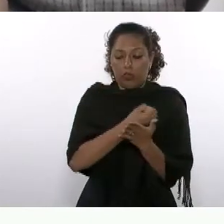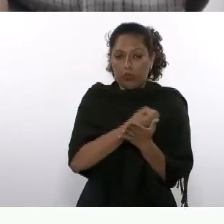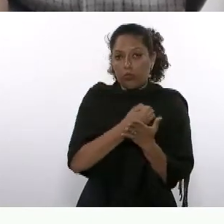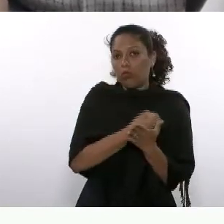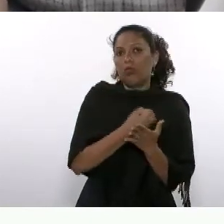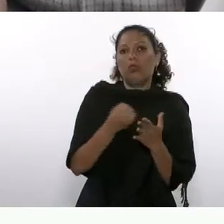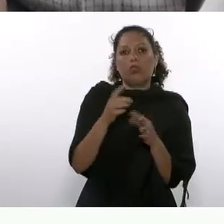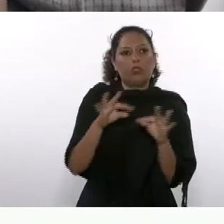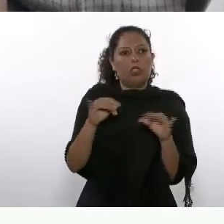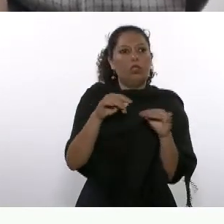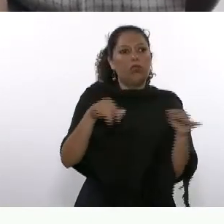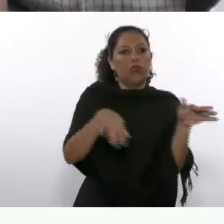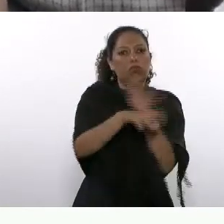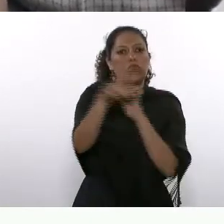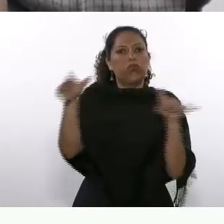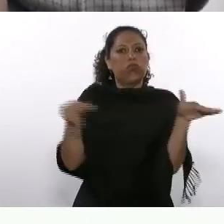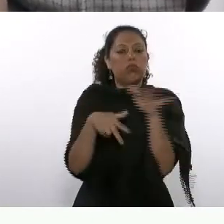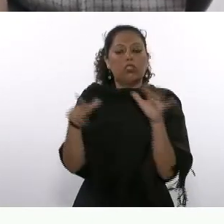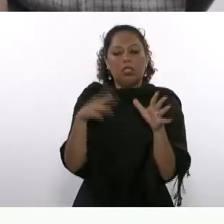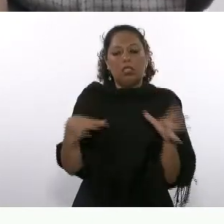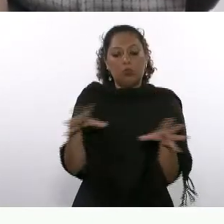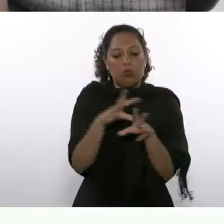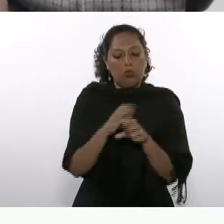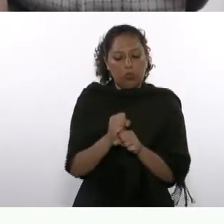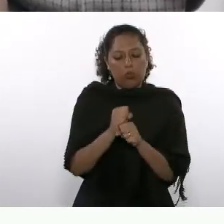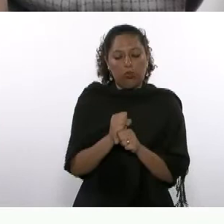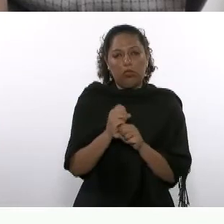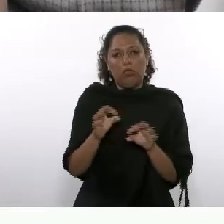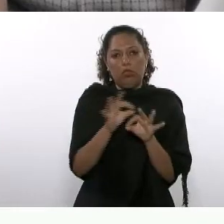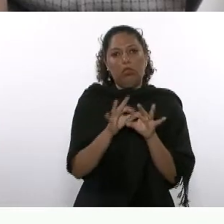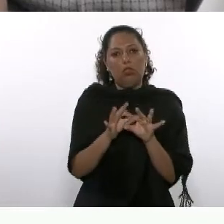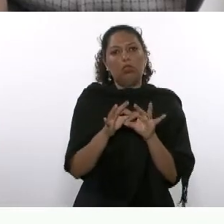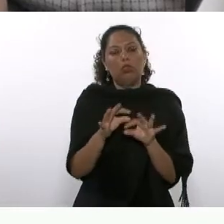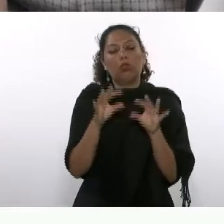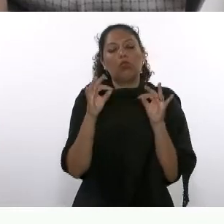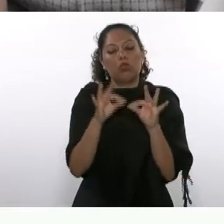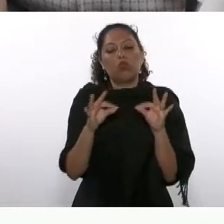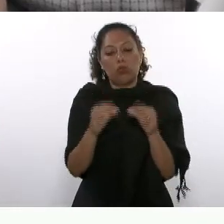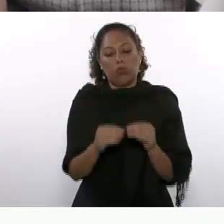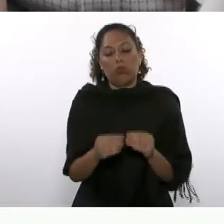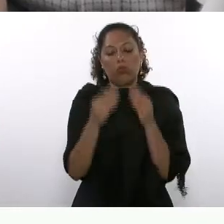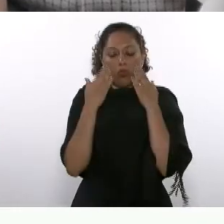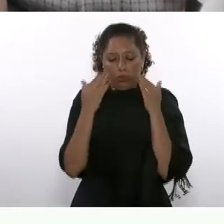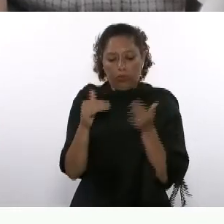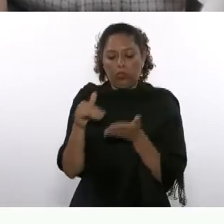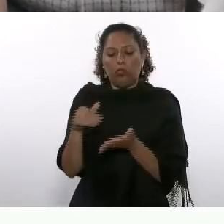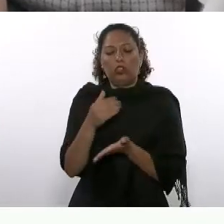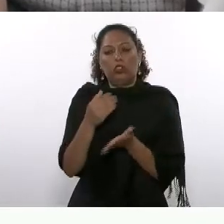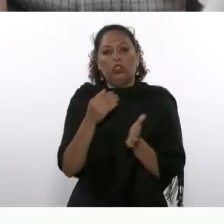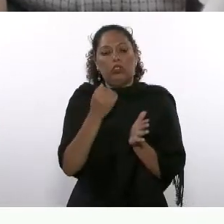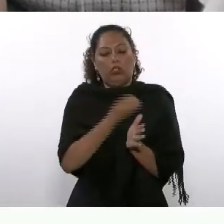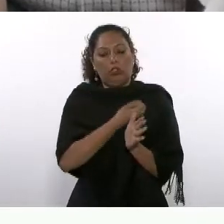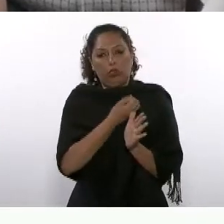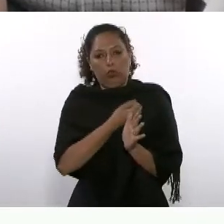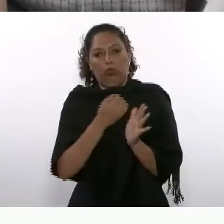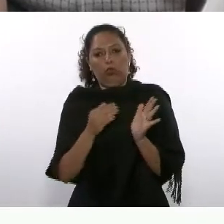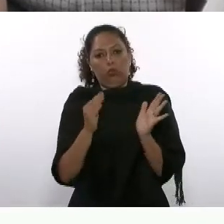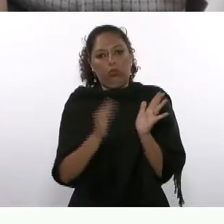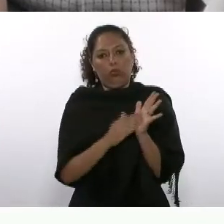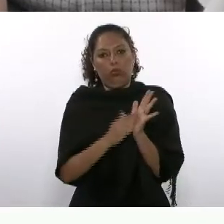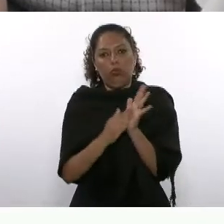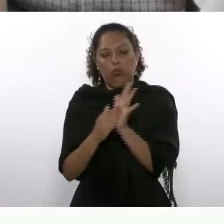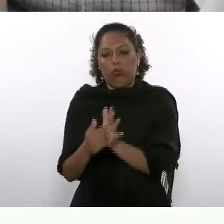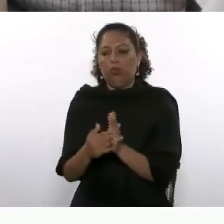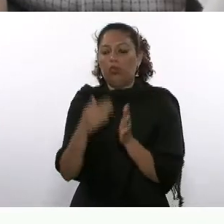presos. Então, a gente está fazendo uma parceria com o CEPERJ para que a gente passe a gerenciar esses números e que a gente seja uma